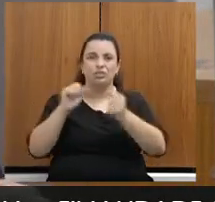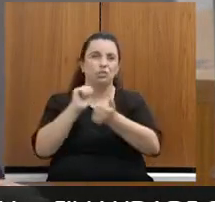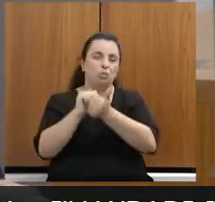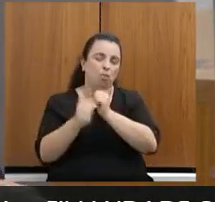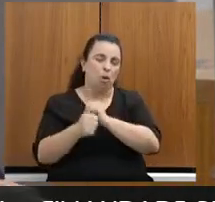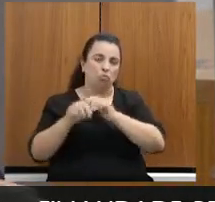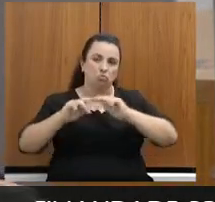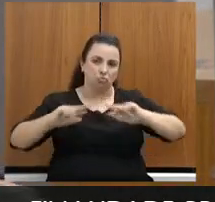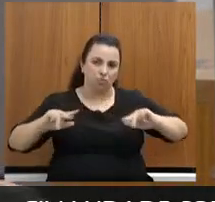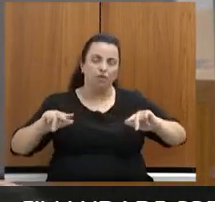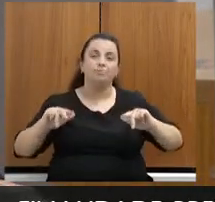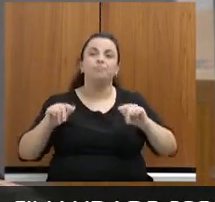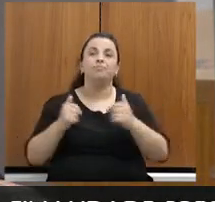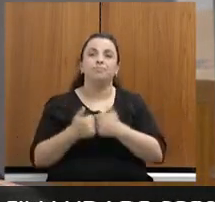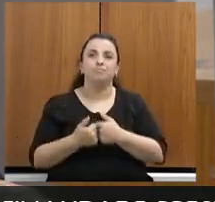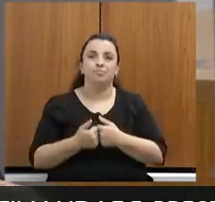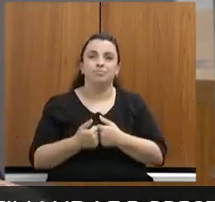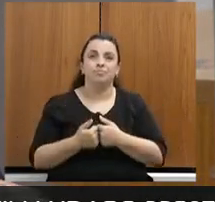bom e